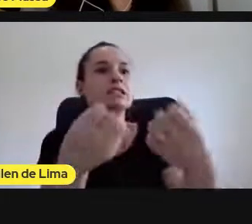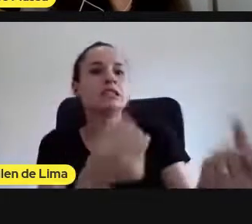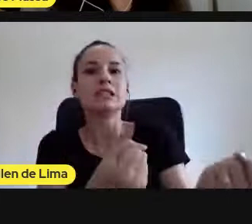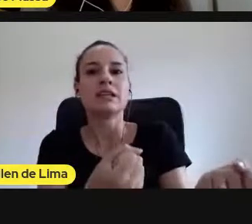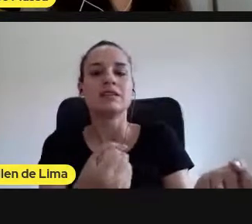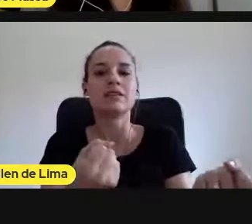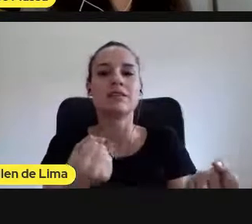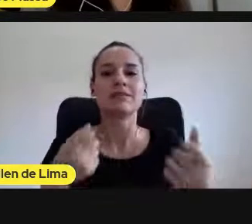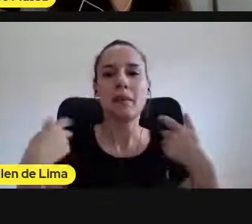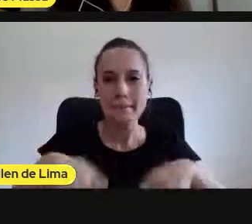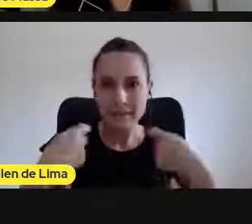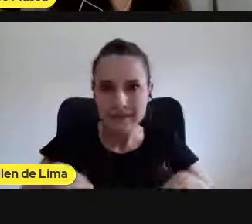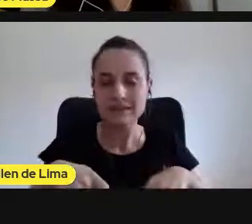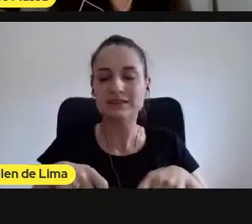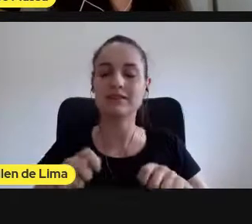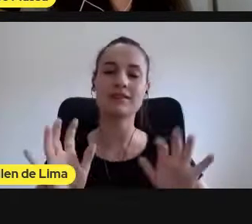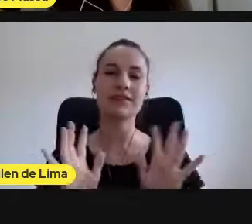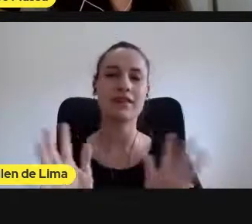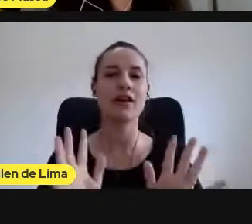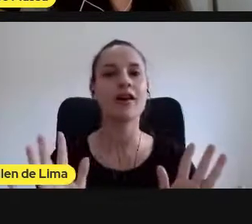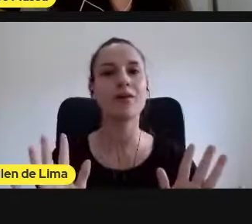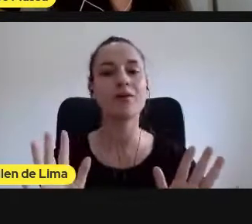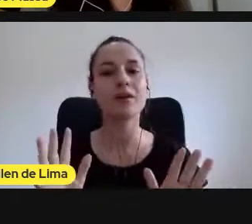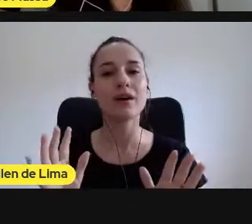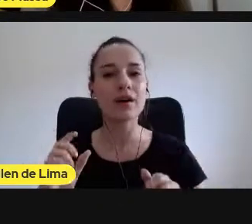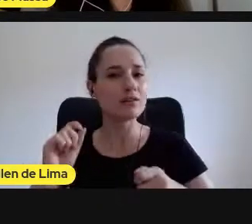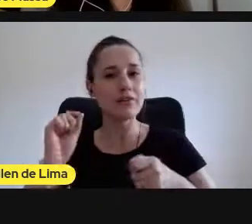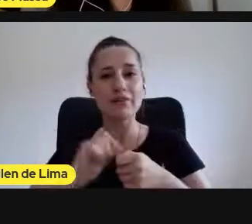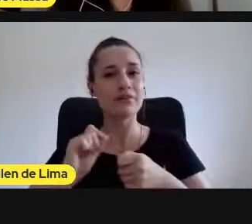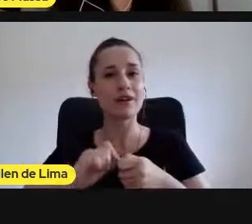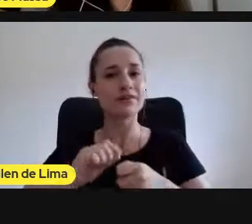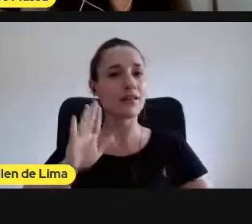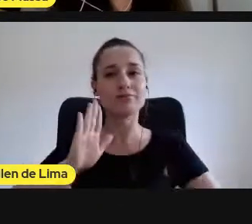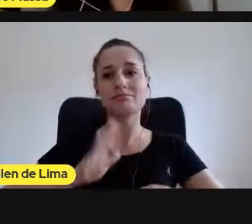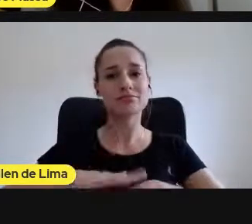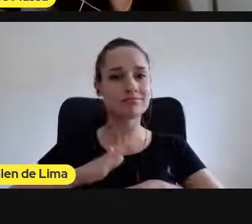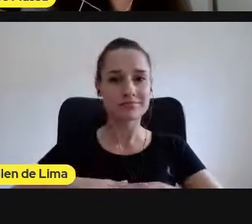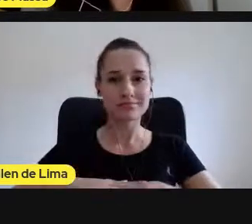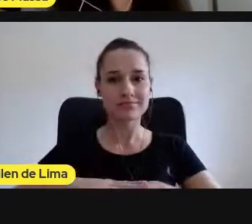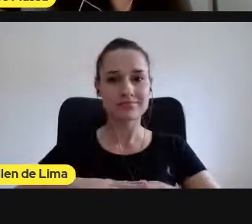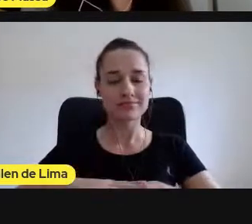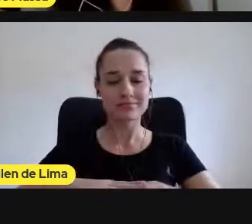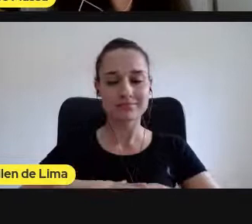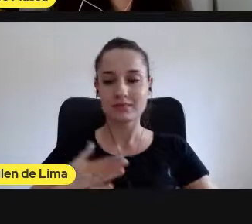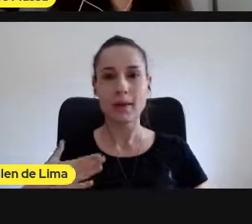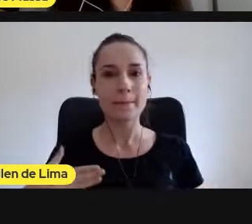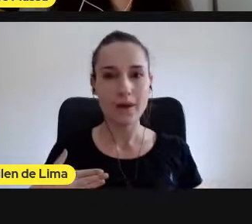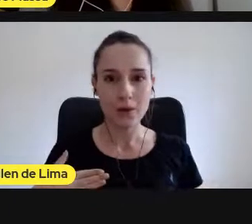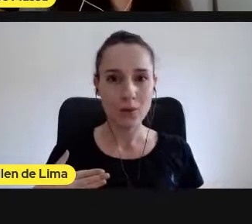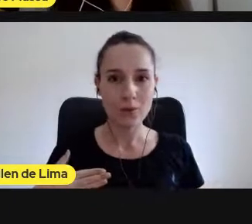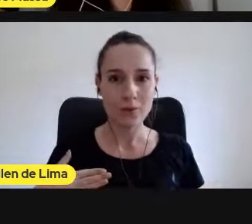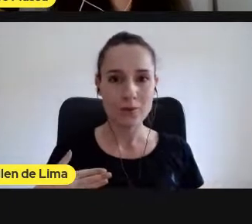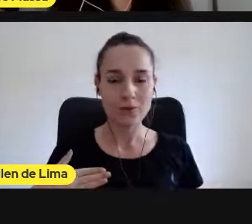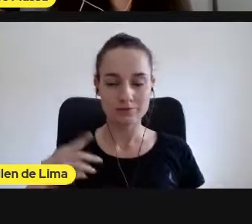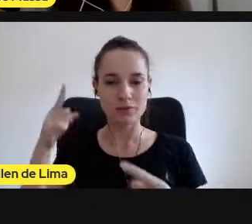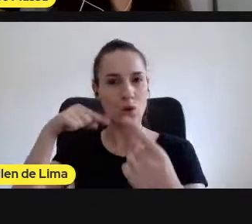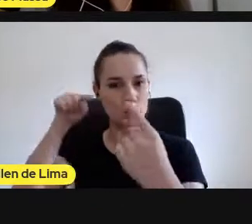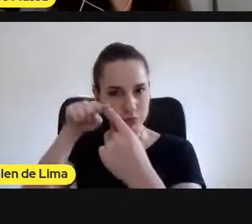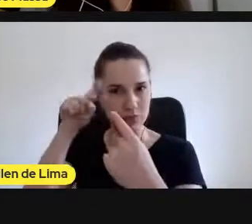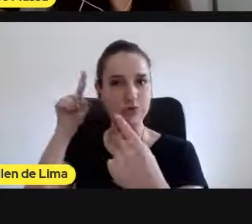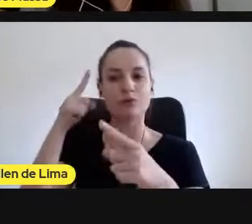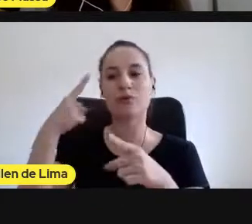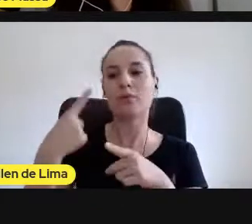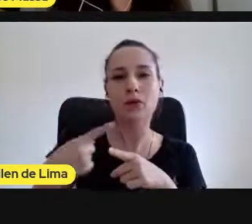lido, mas é um fazer por fazer, porque eu quero, porque assim a minha subjetividade ela se apresenta não